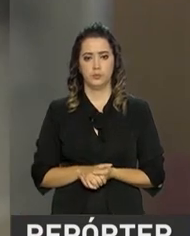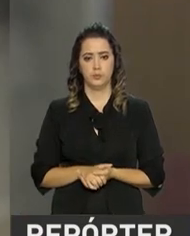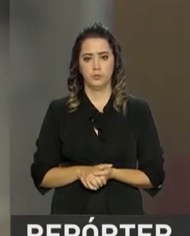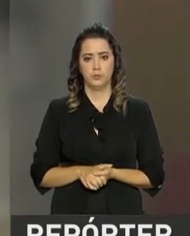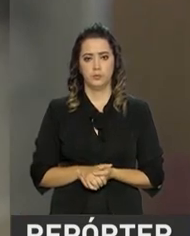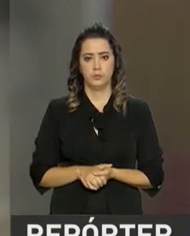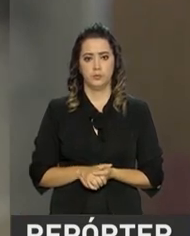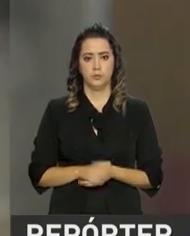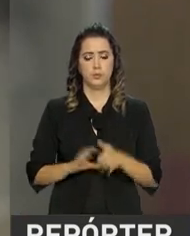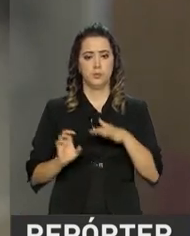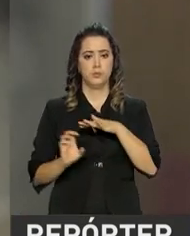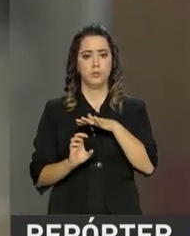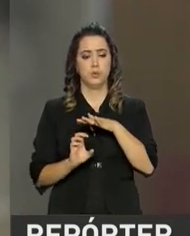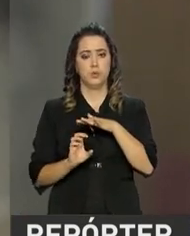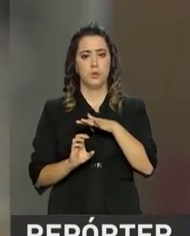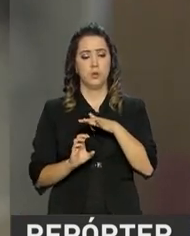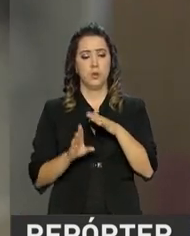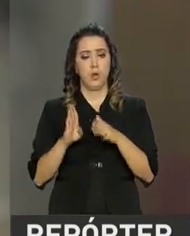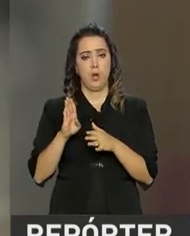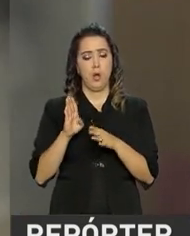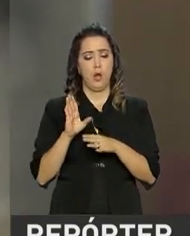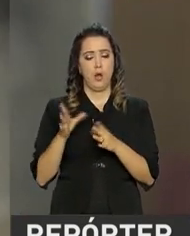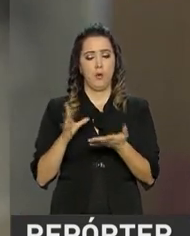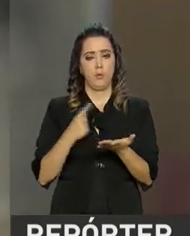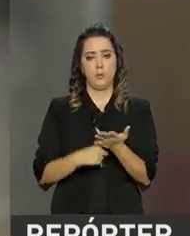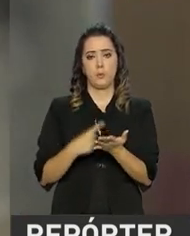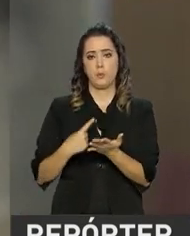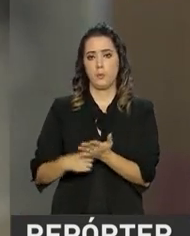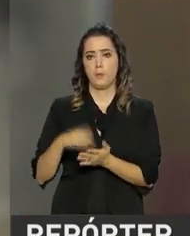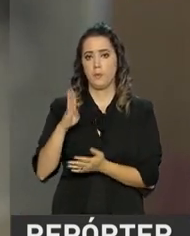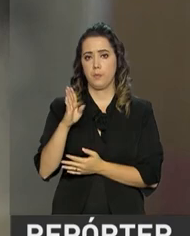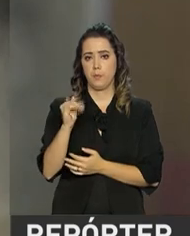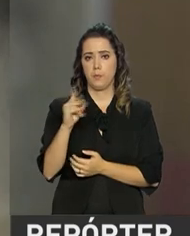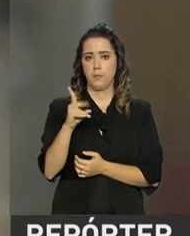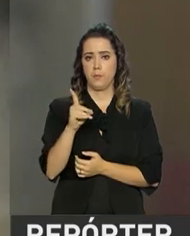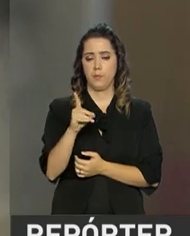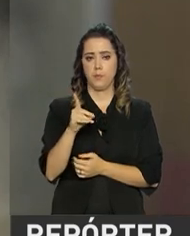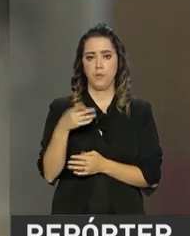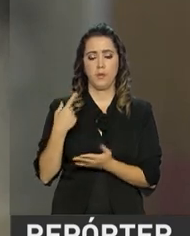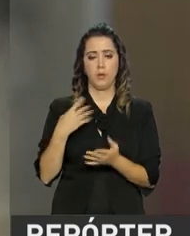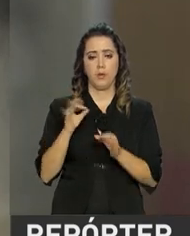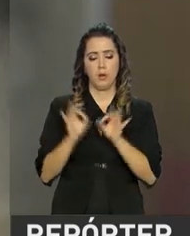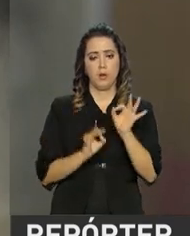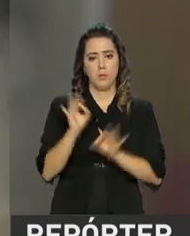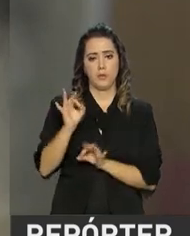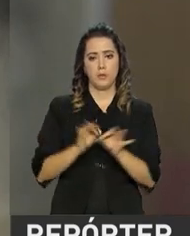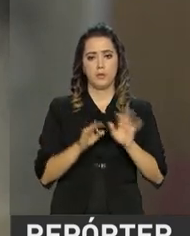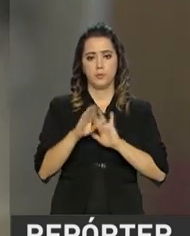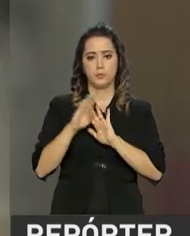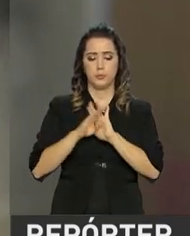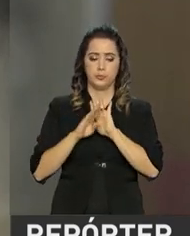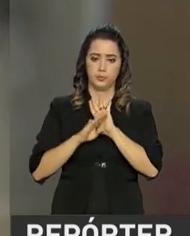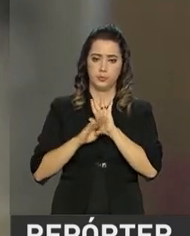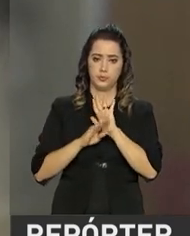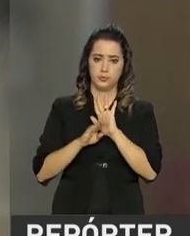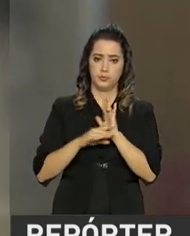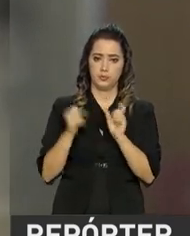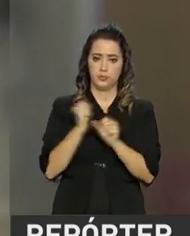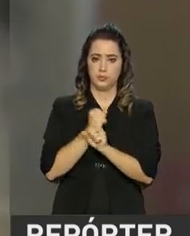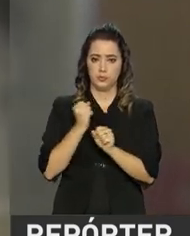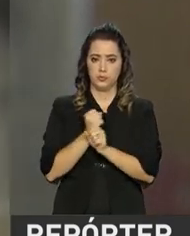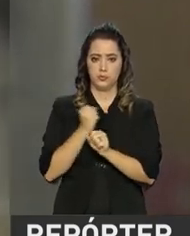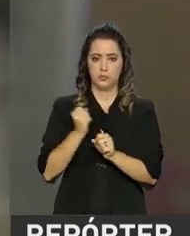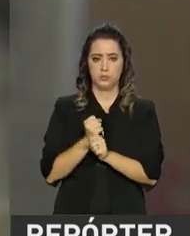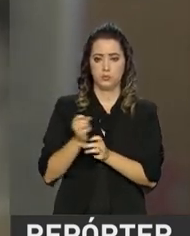A parceria do BID vem em bom momento, principalmente na estruturação de projetos, né? Na construção dos contratos de concessão que